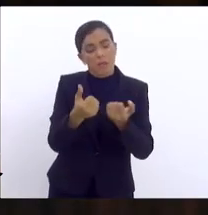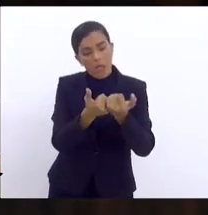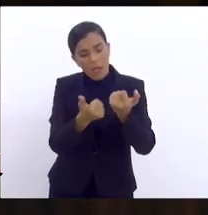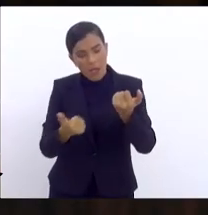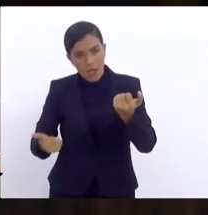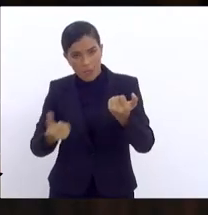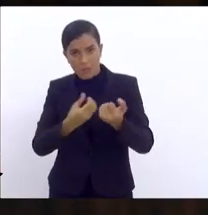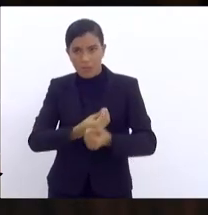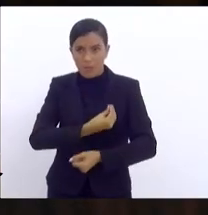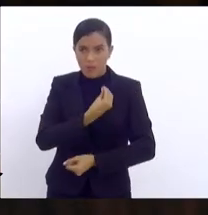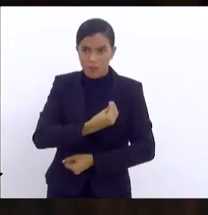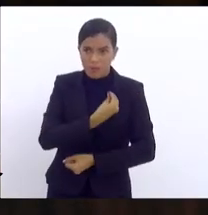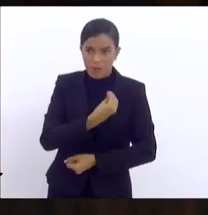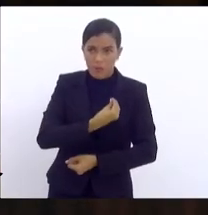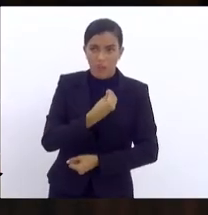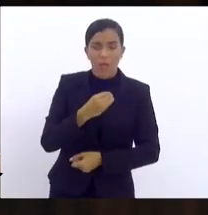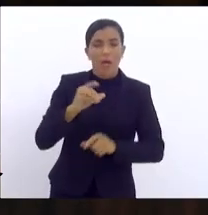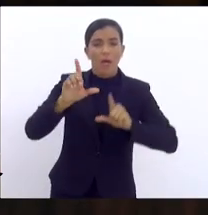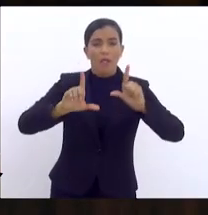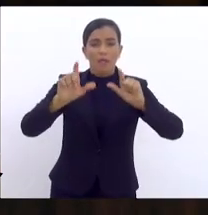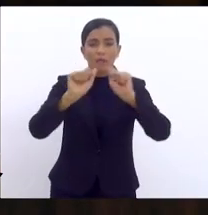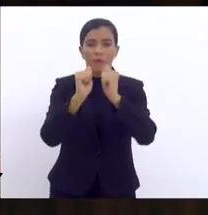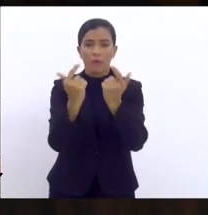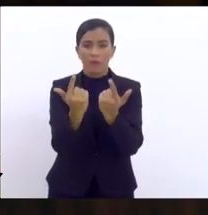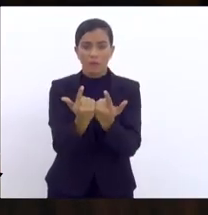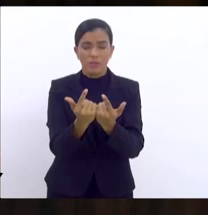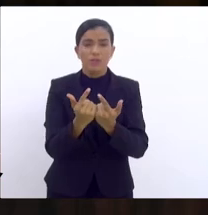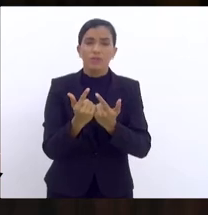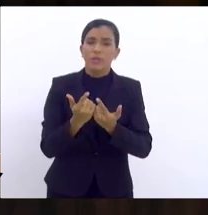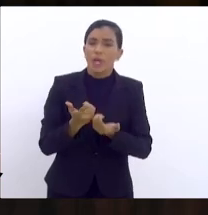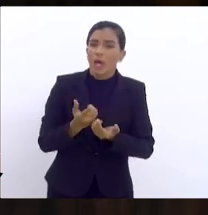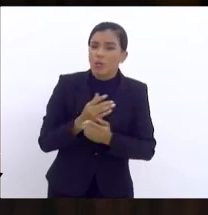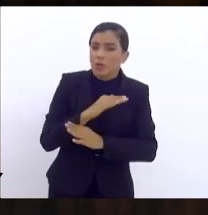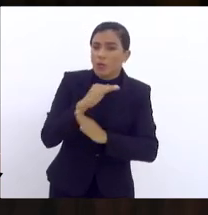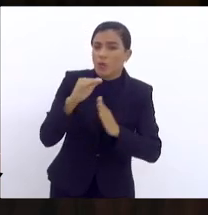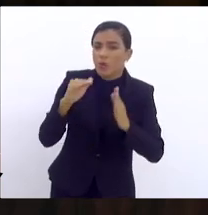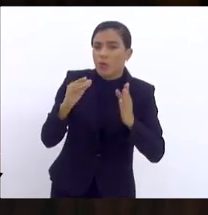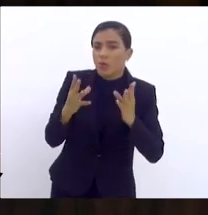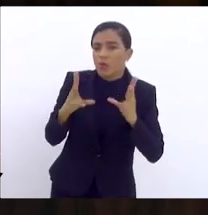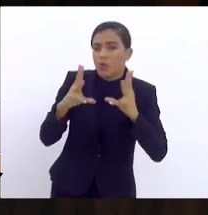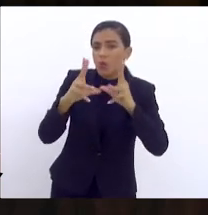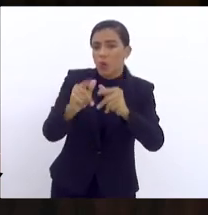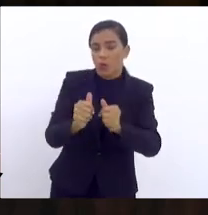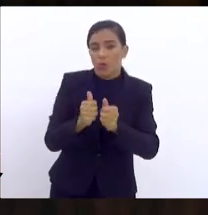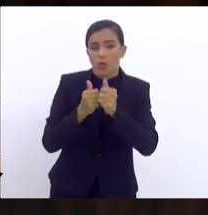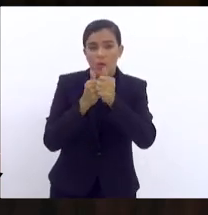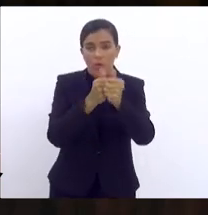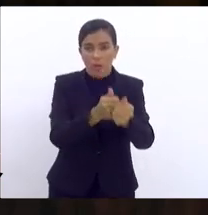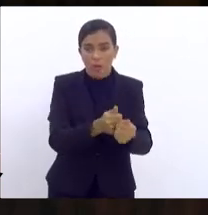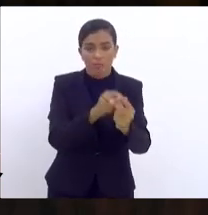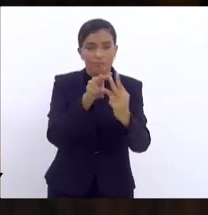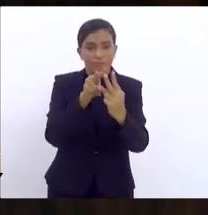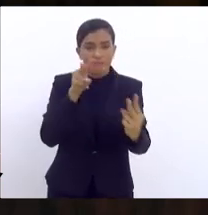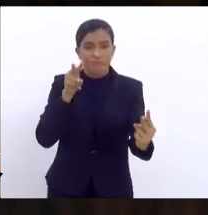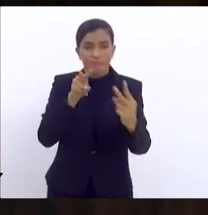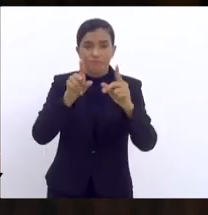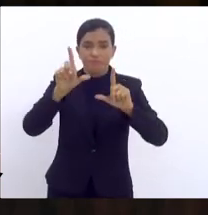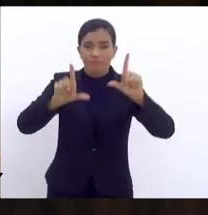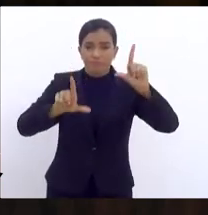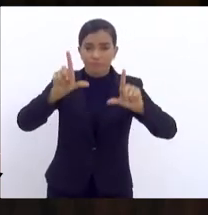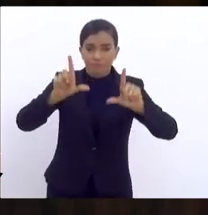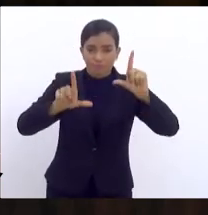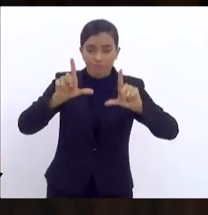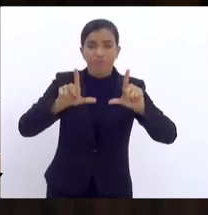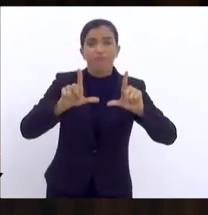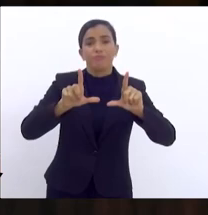assessores que aqui se fazem presente a TV alerj e todos aqueles que nos acompanharam por suas dos seus locais de